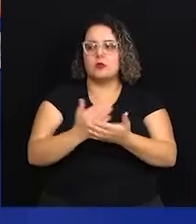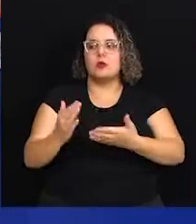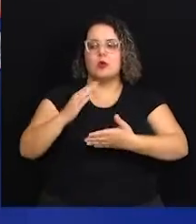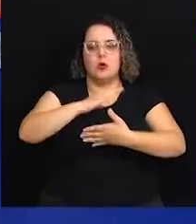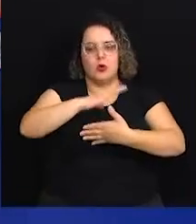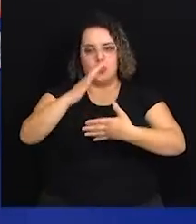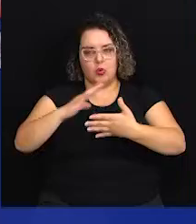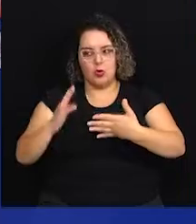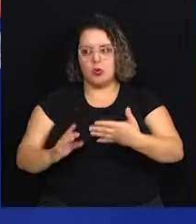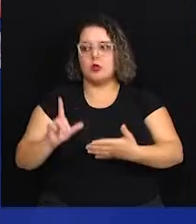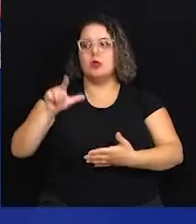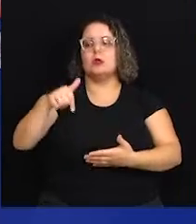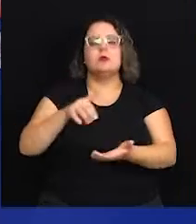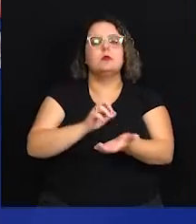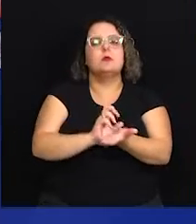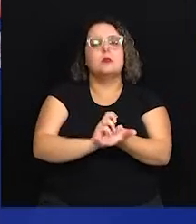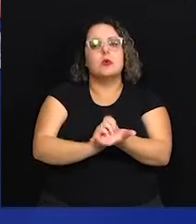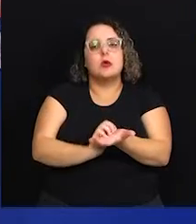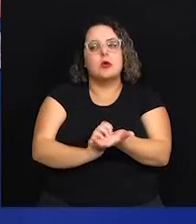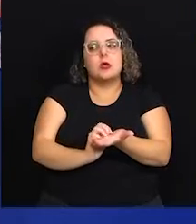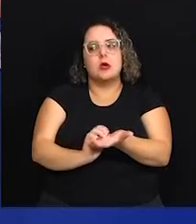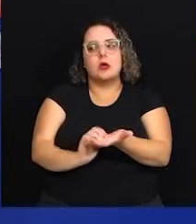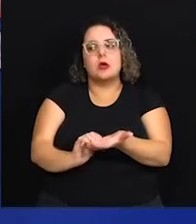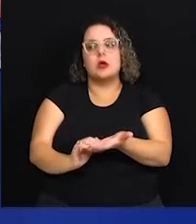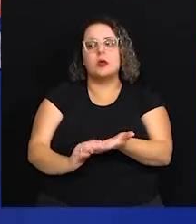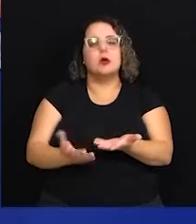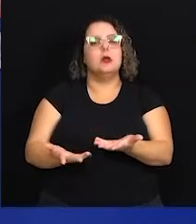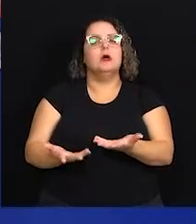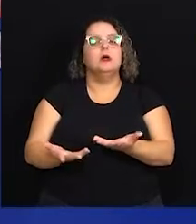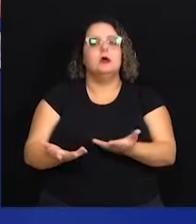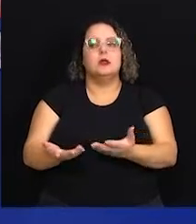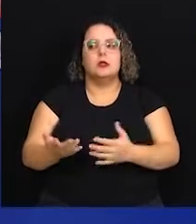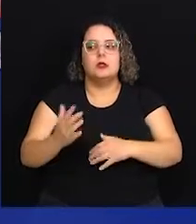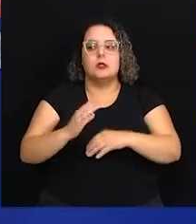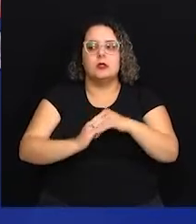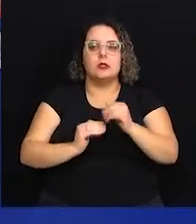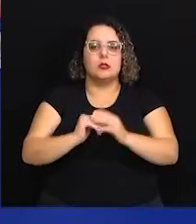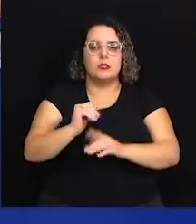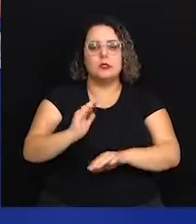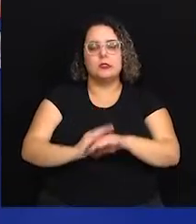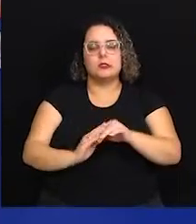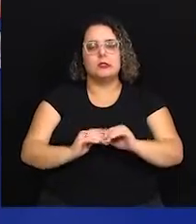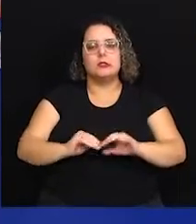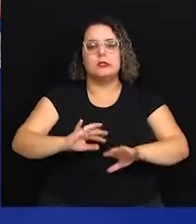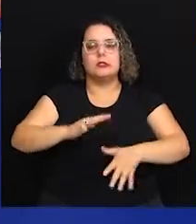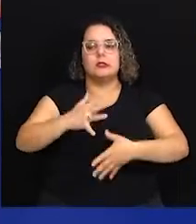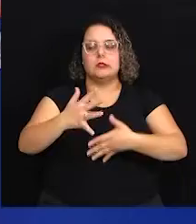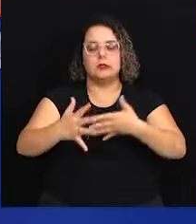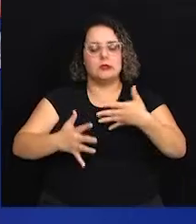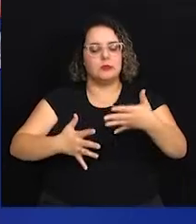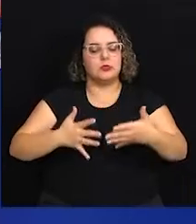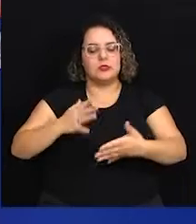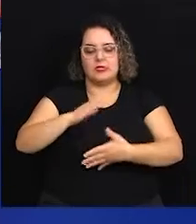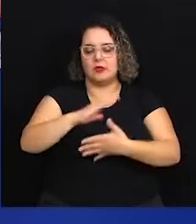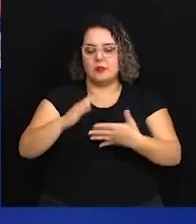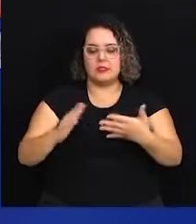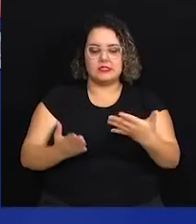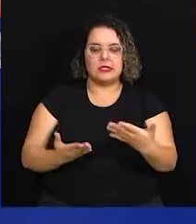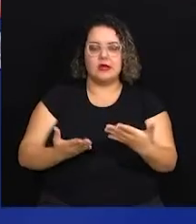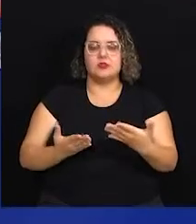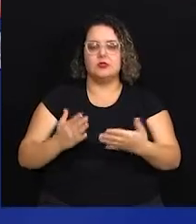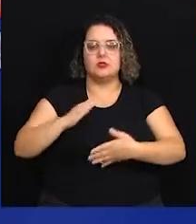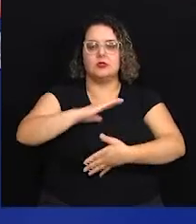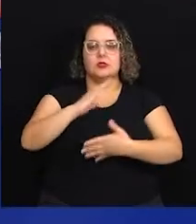Libras, posteriormente vai ser Braille, Libras tátil, uma série de outros recursos para que eles possam ir se adequando no que eles